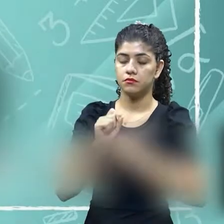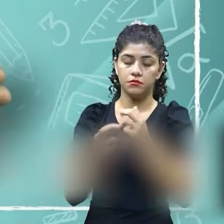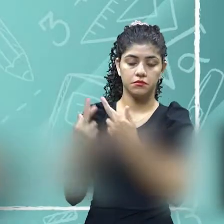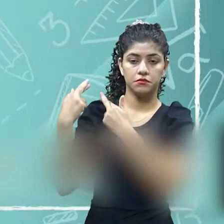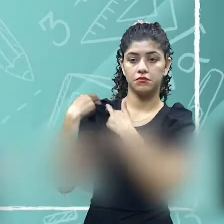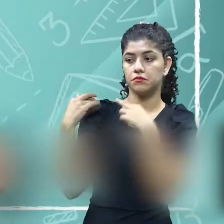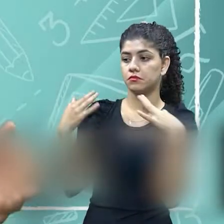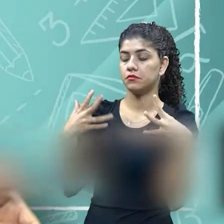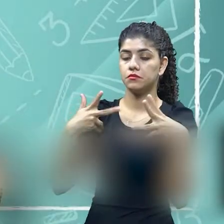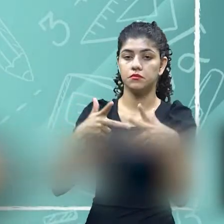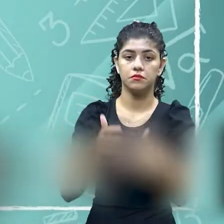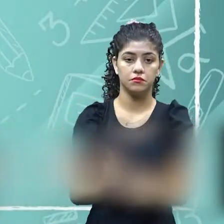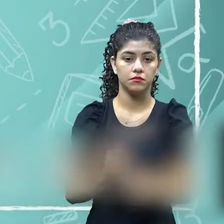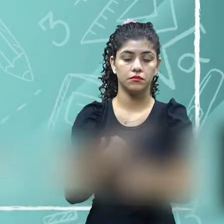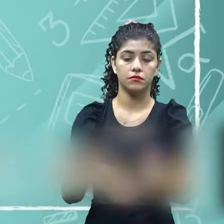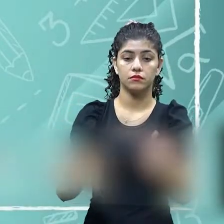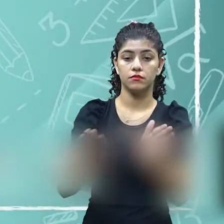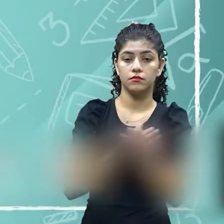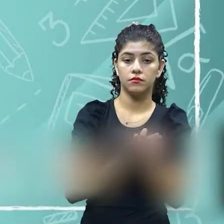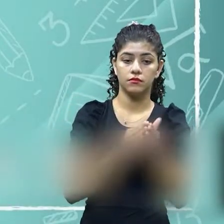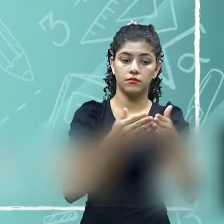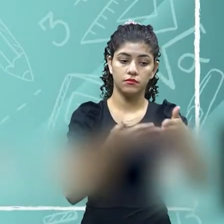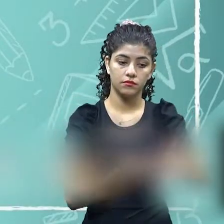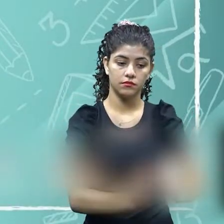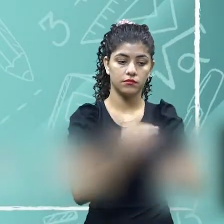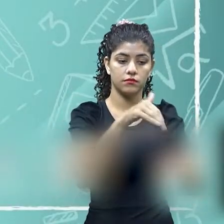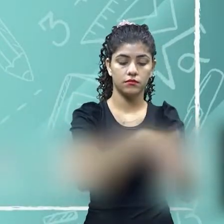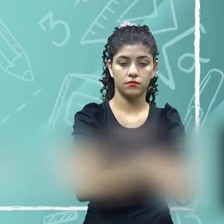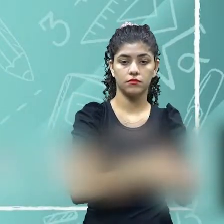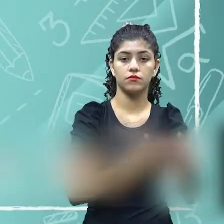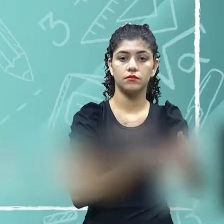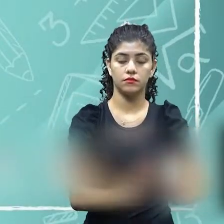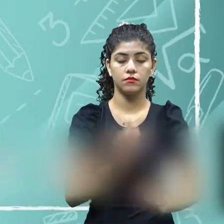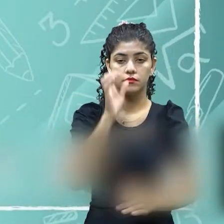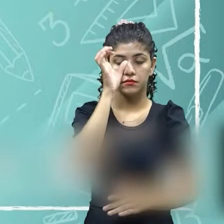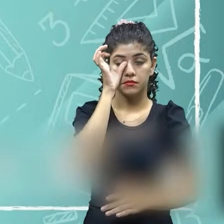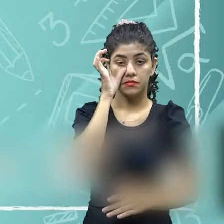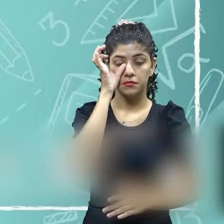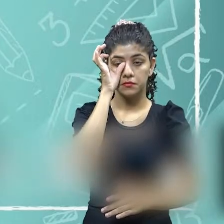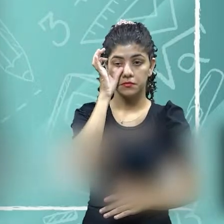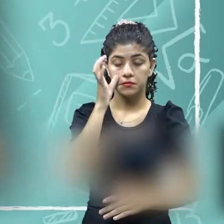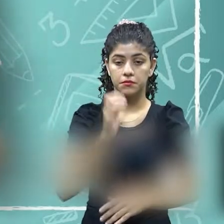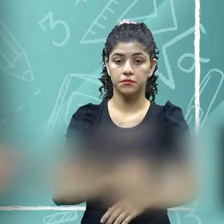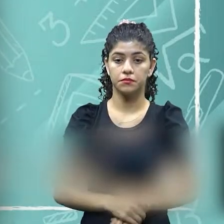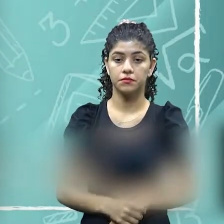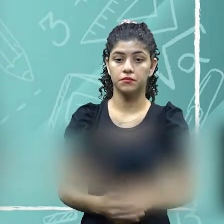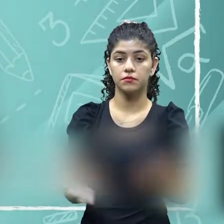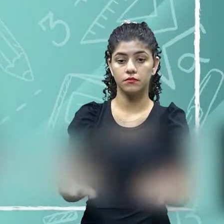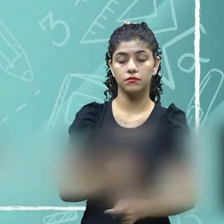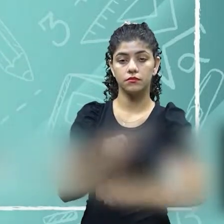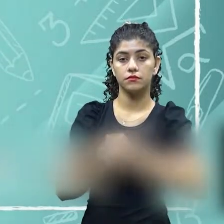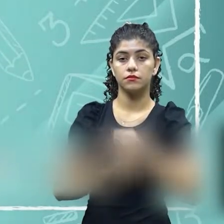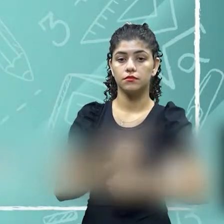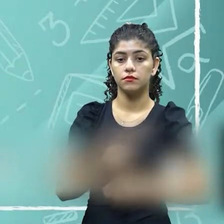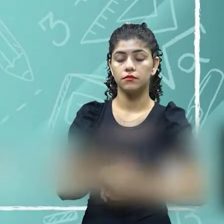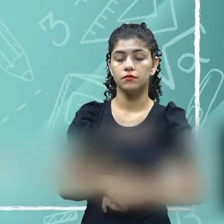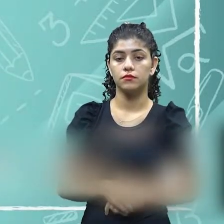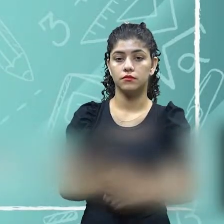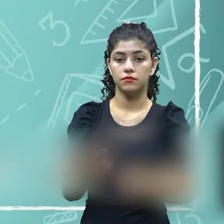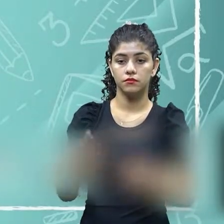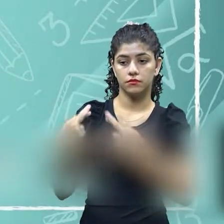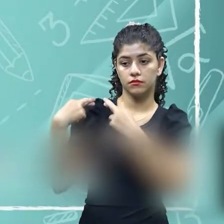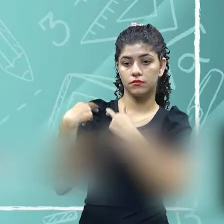responsabilidades e custos até colocar a mercadoria a bordo do navio. A partir desse momento, as condições e obrigações